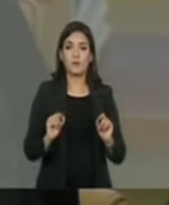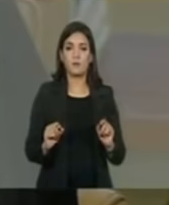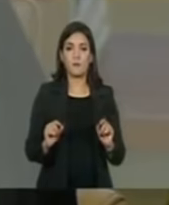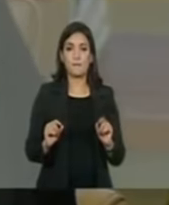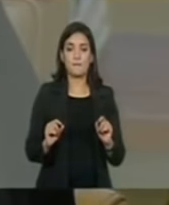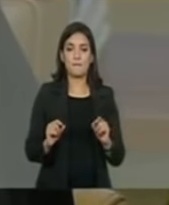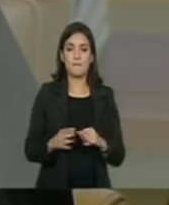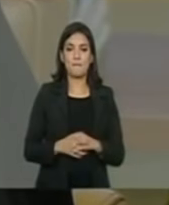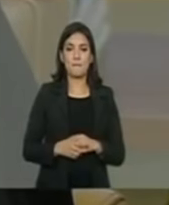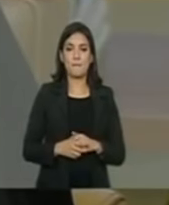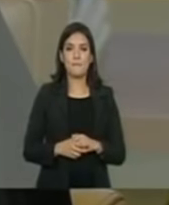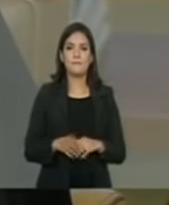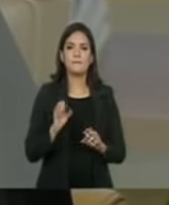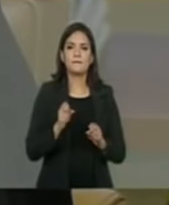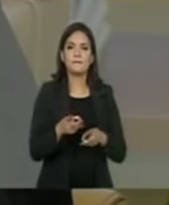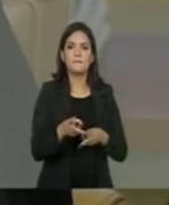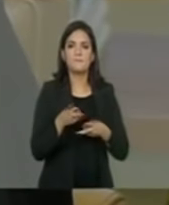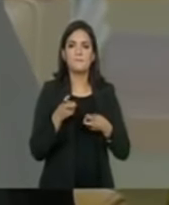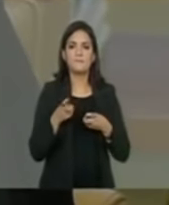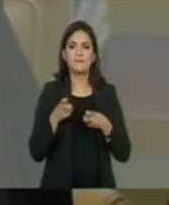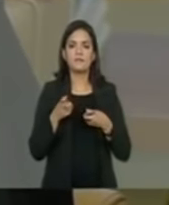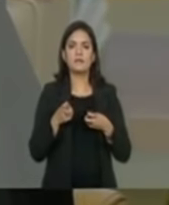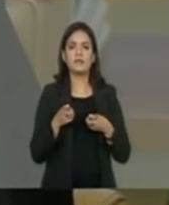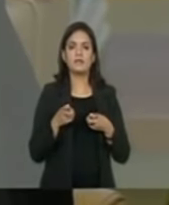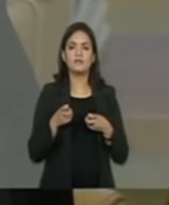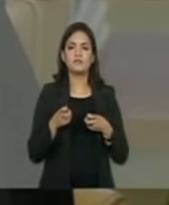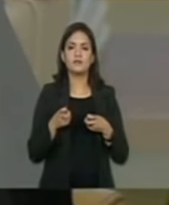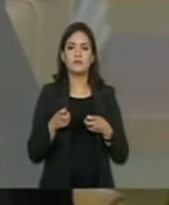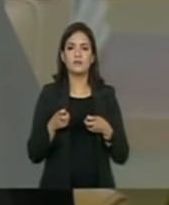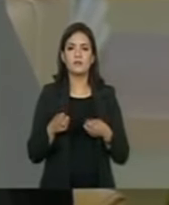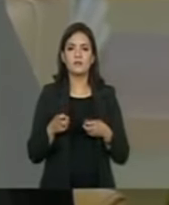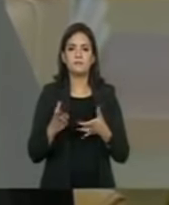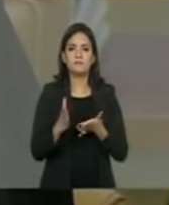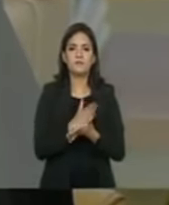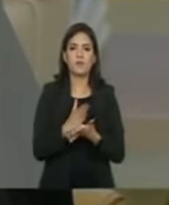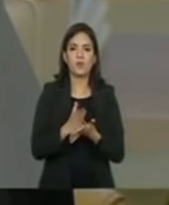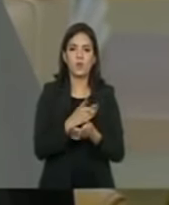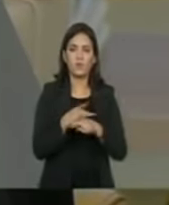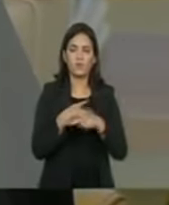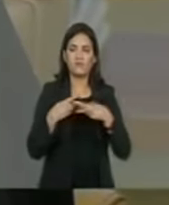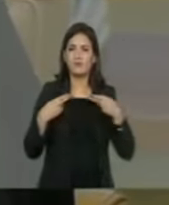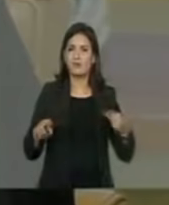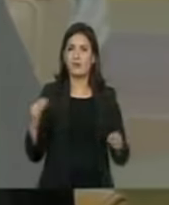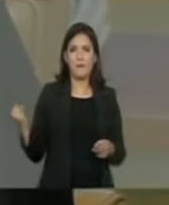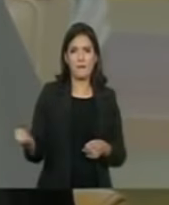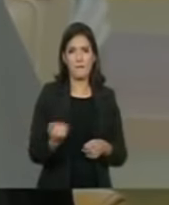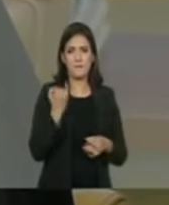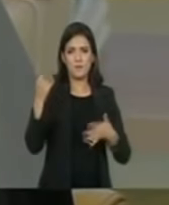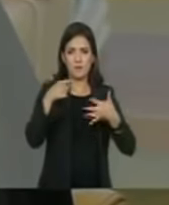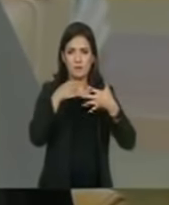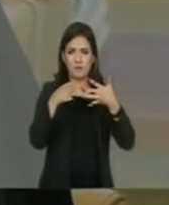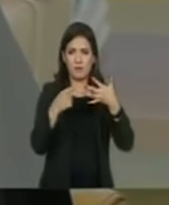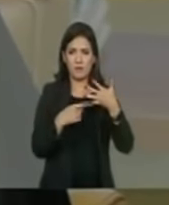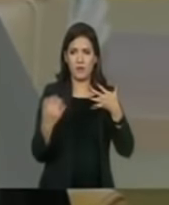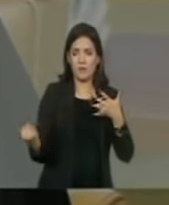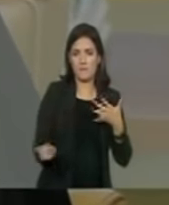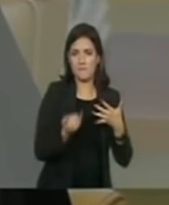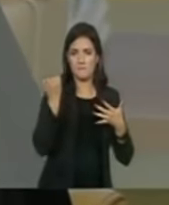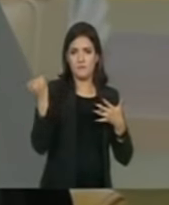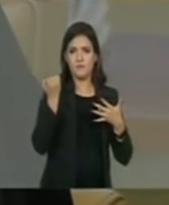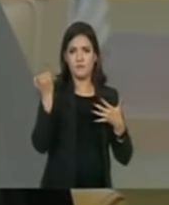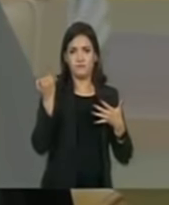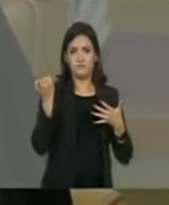identificar em seu conteúdo material alguns elementos essenciais à sua própria configuração